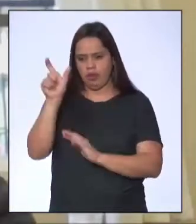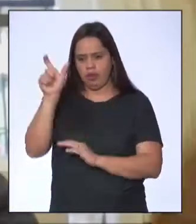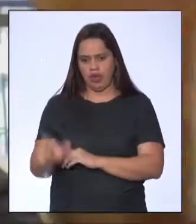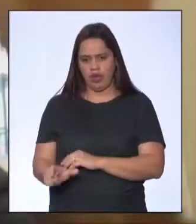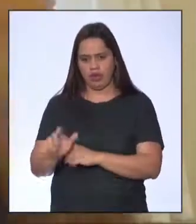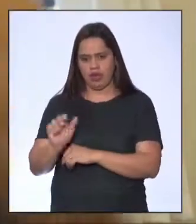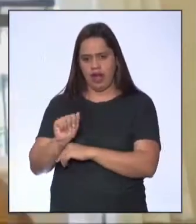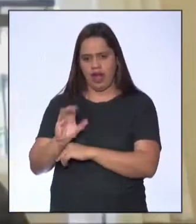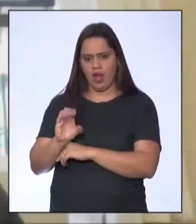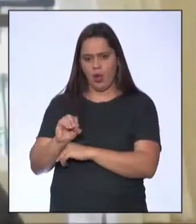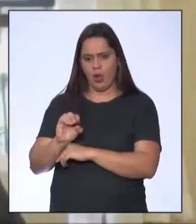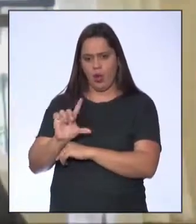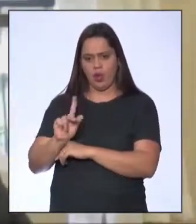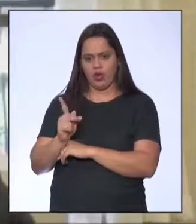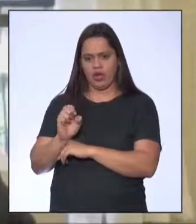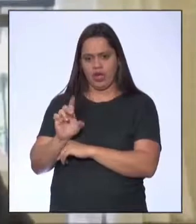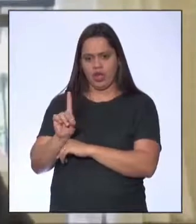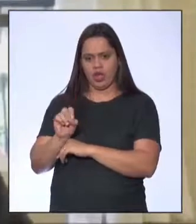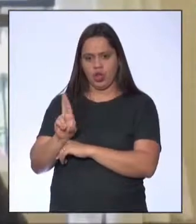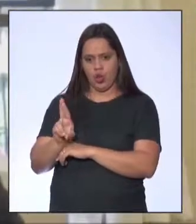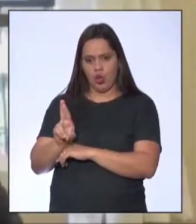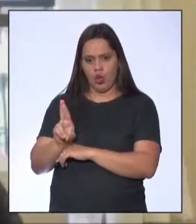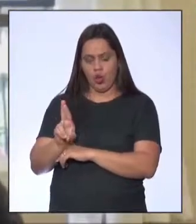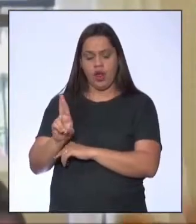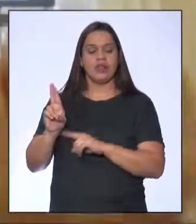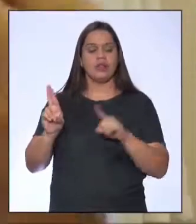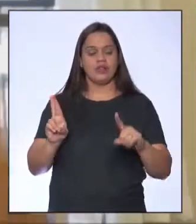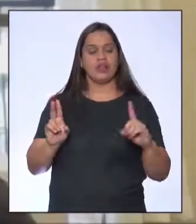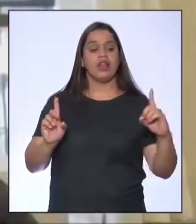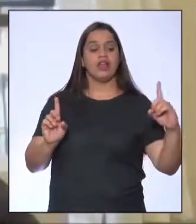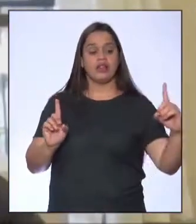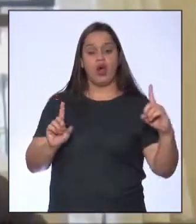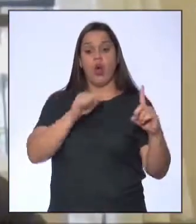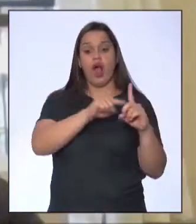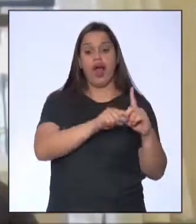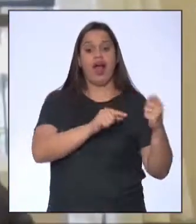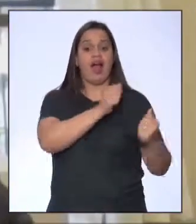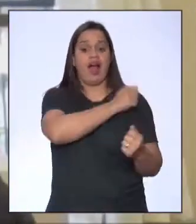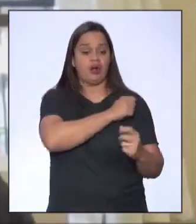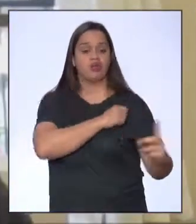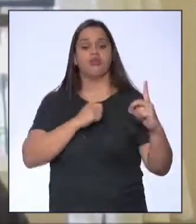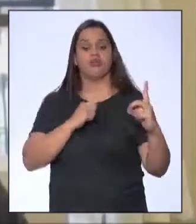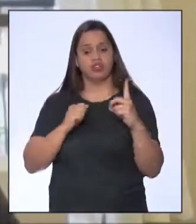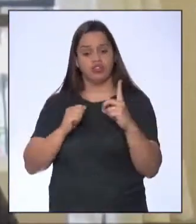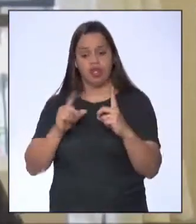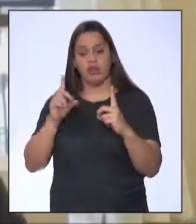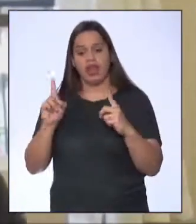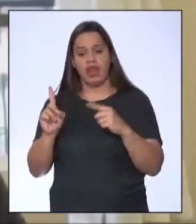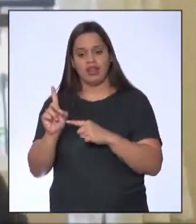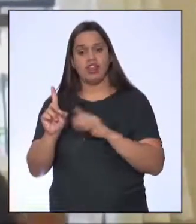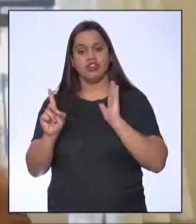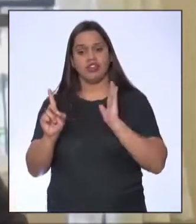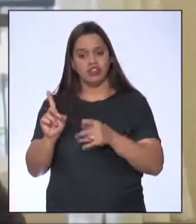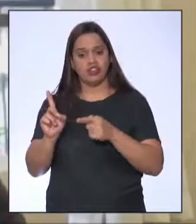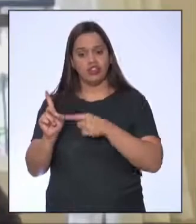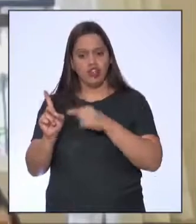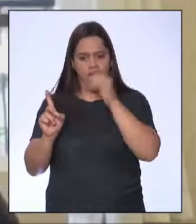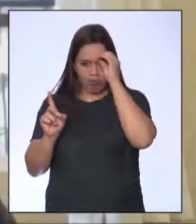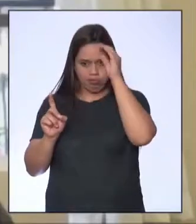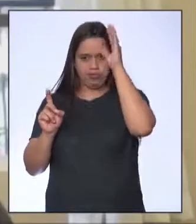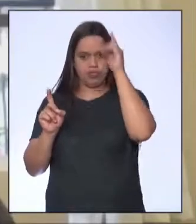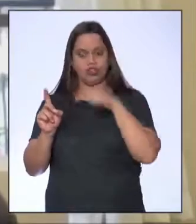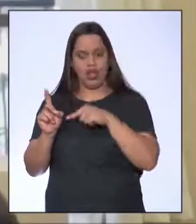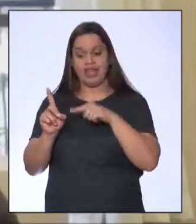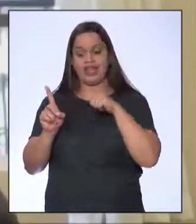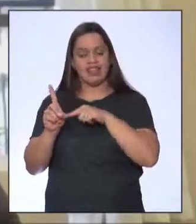alunos estão chegando na escola. Esse acolhimento, esse novo acolhimento que nós estamos a fazer, é já entender que certos alunos precisam